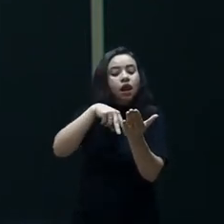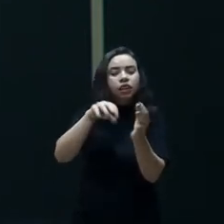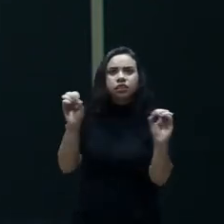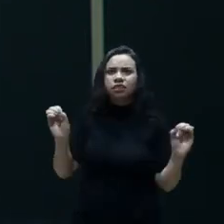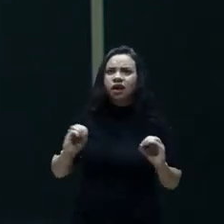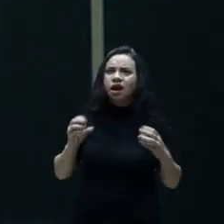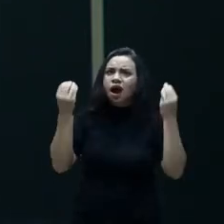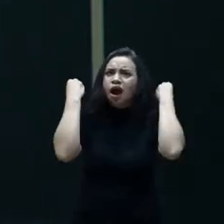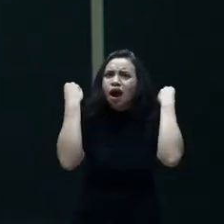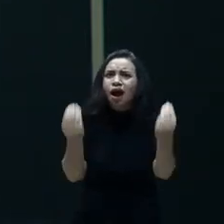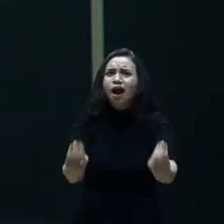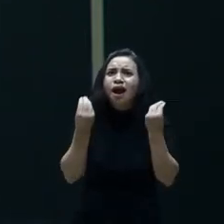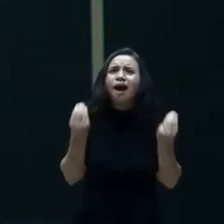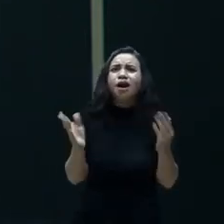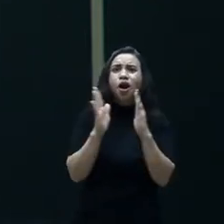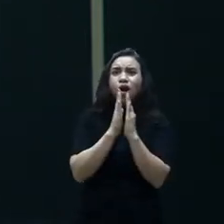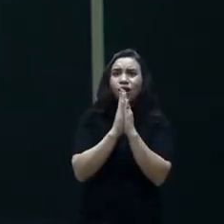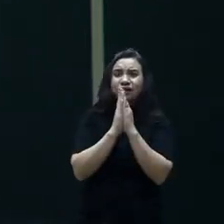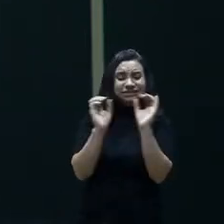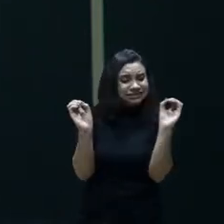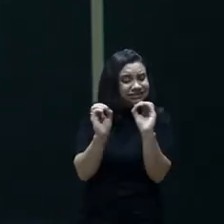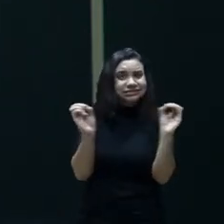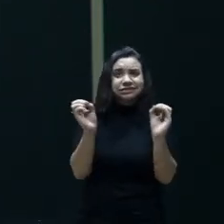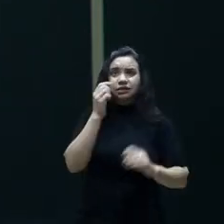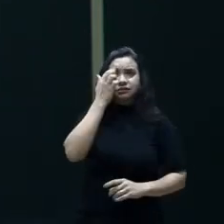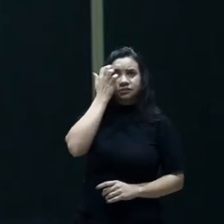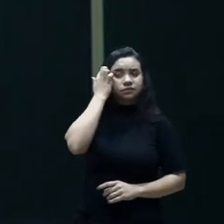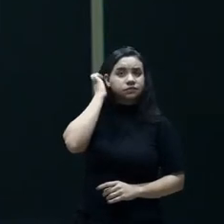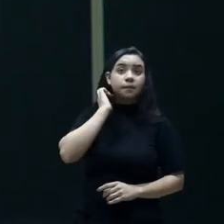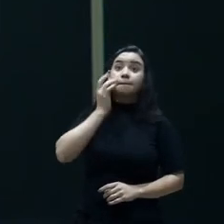Não tem como ser cristão sem orar. Pastor, eu oro. Quem ora, lê Bíblia.